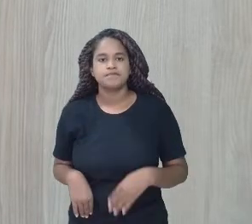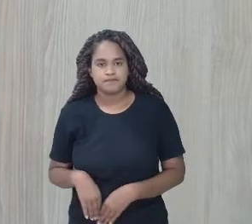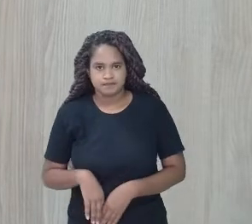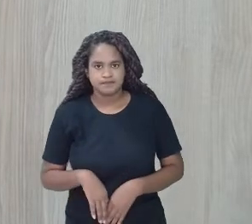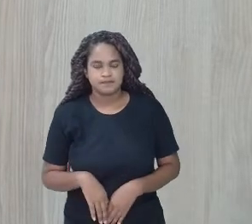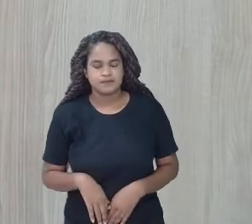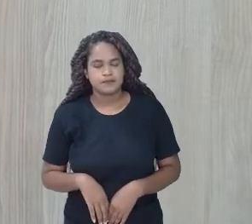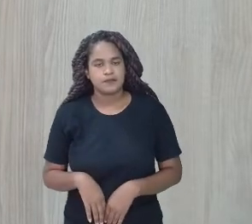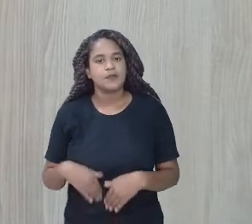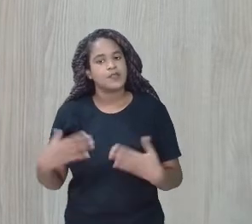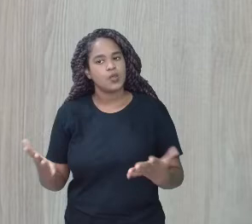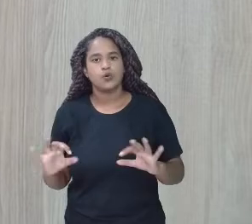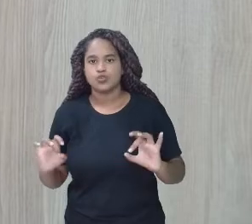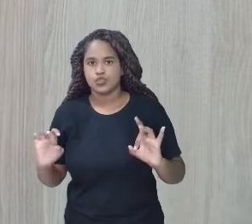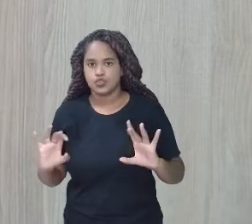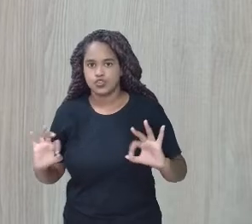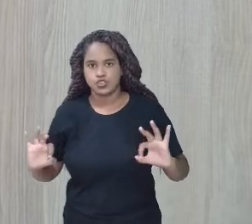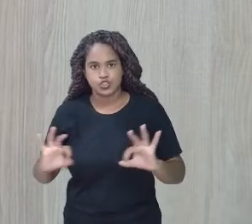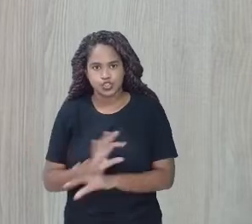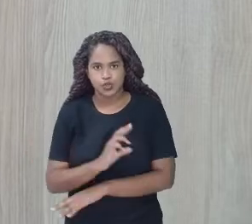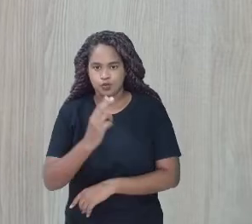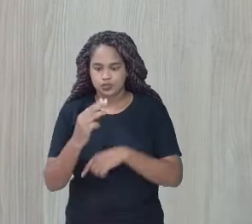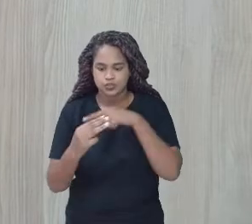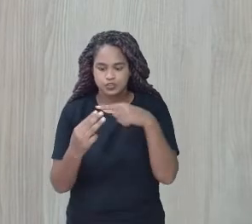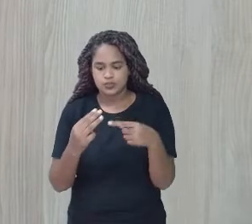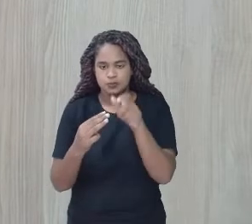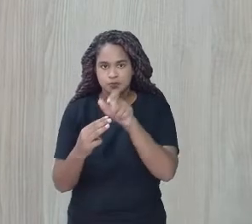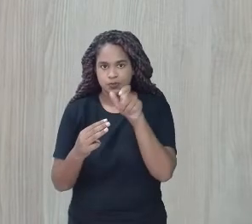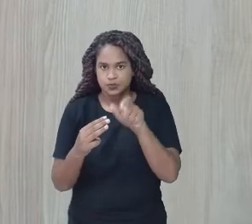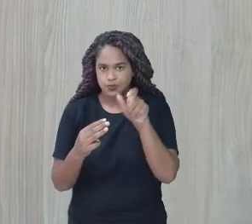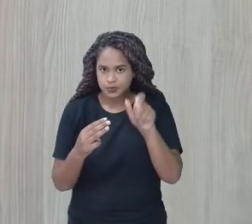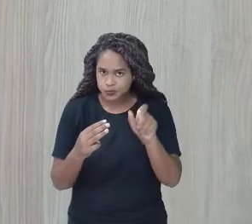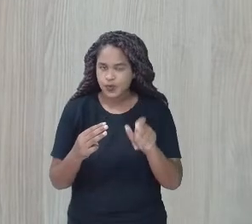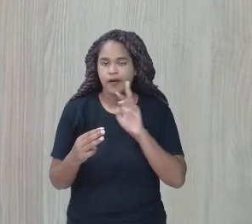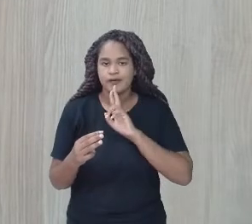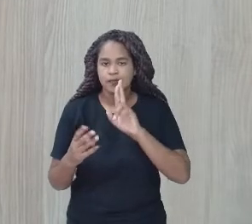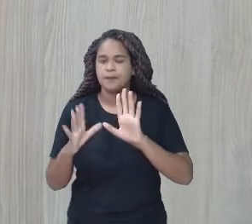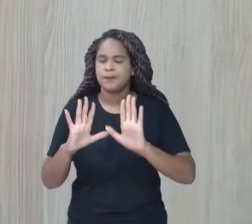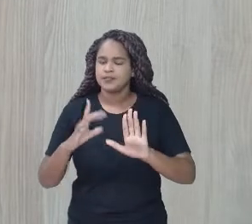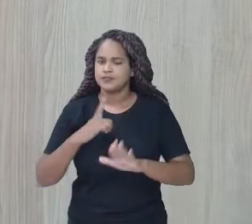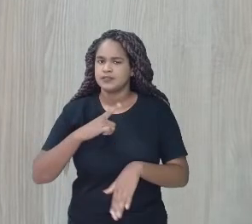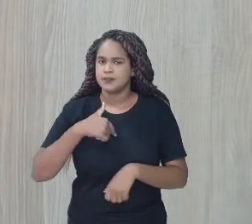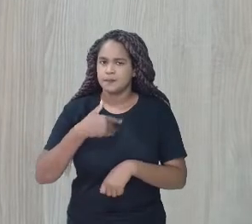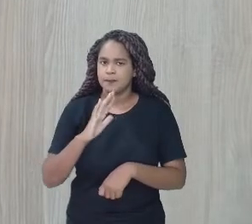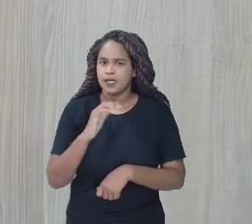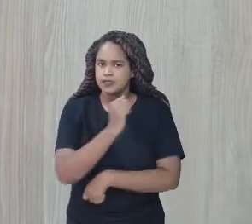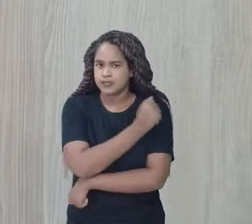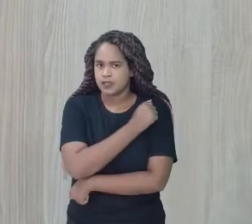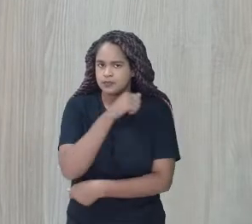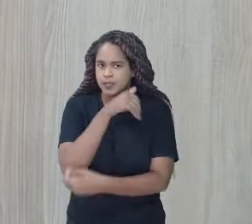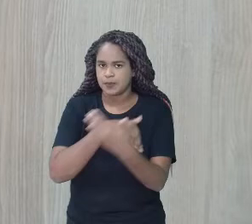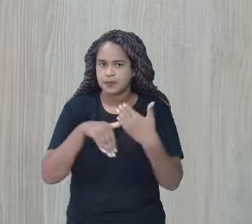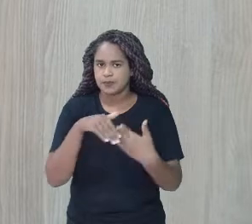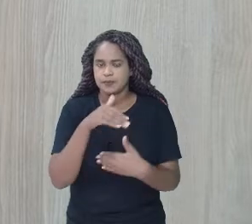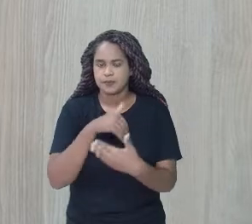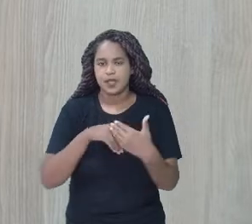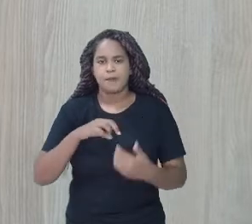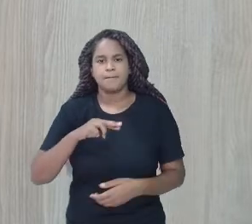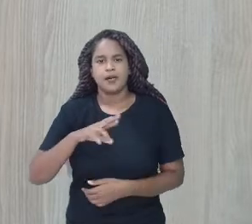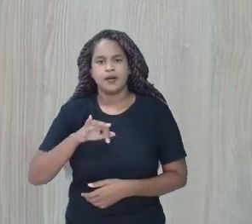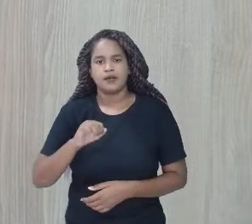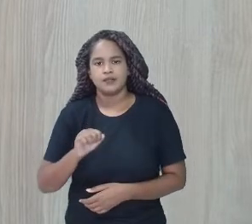Então, por enquanto, esses 3 que responderam, mas temos muitos alunos aqui interagindo, né? A Maria Gabriela,